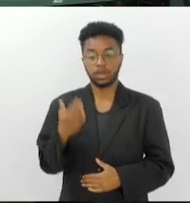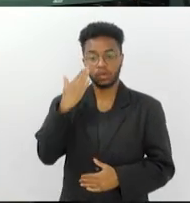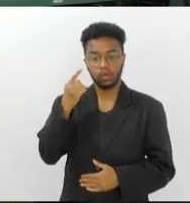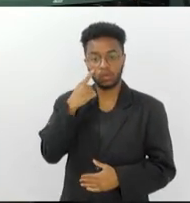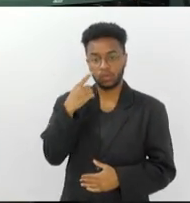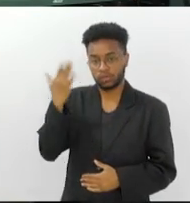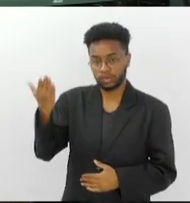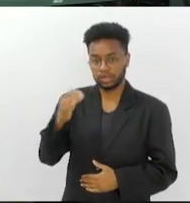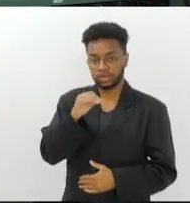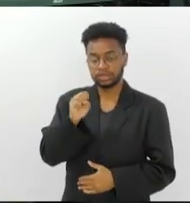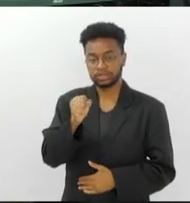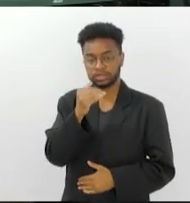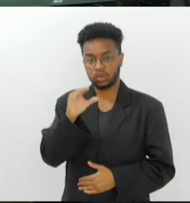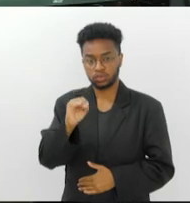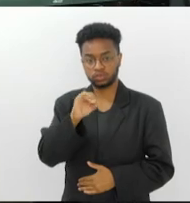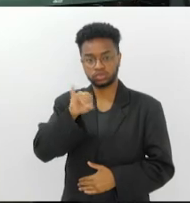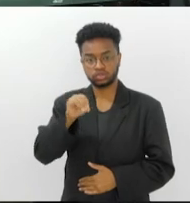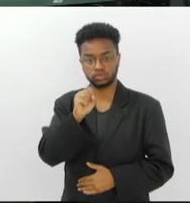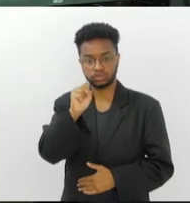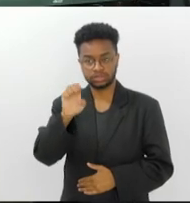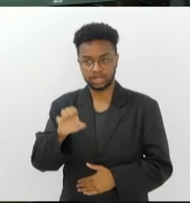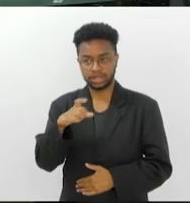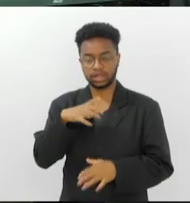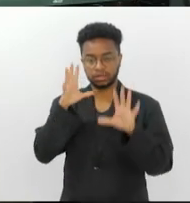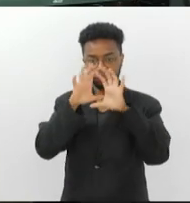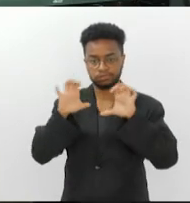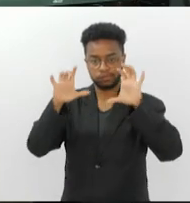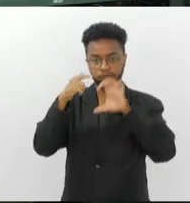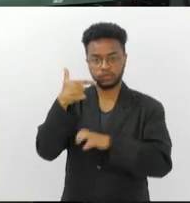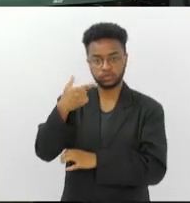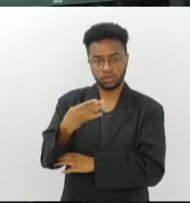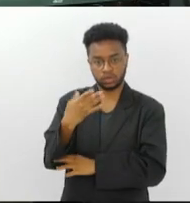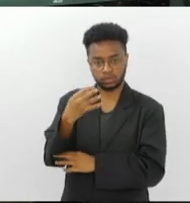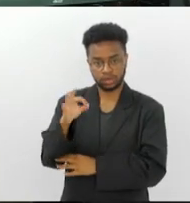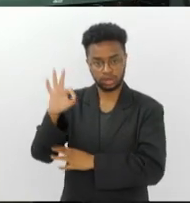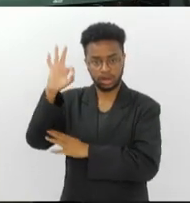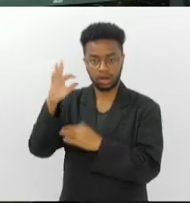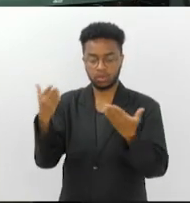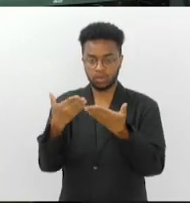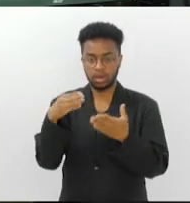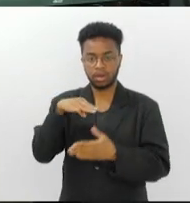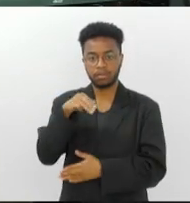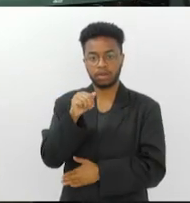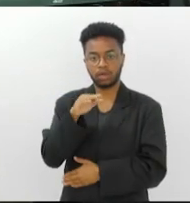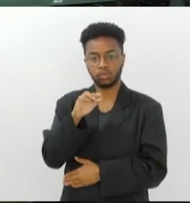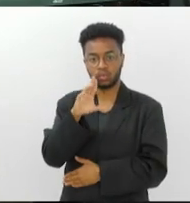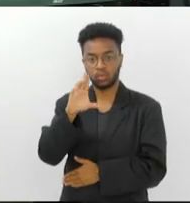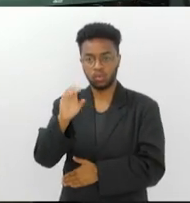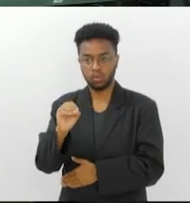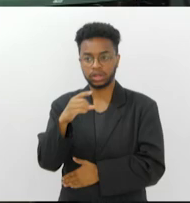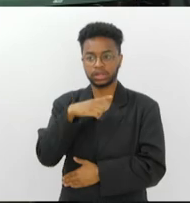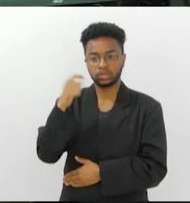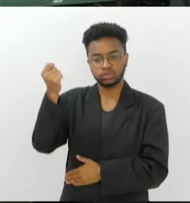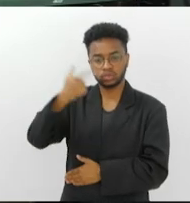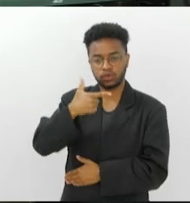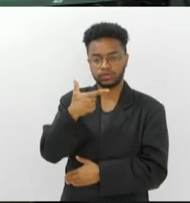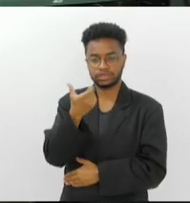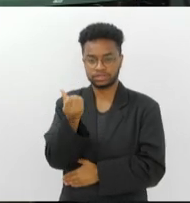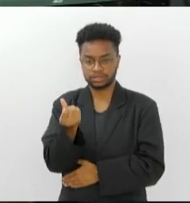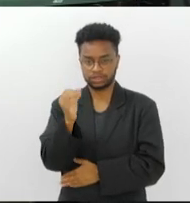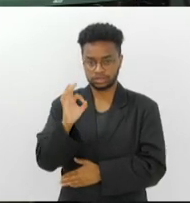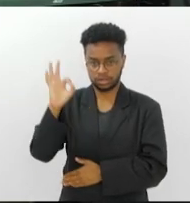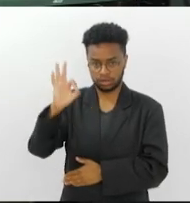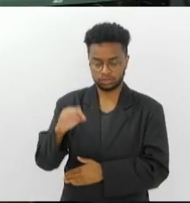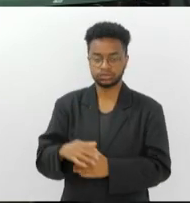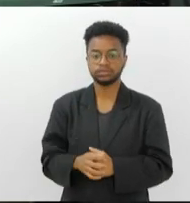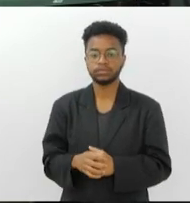tela. São José do Vale do Rio Preto está nublado, 24 graus nesse momento. Macuco está com sol um pouco nublado, 26